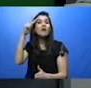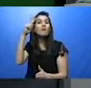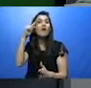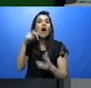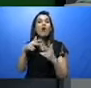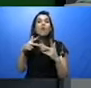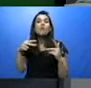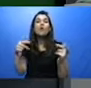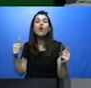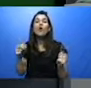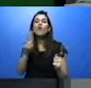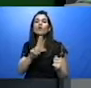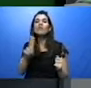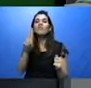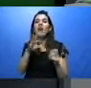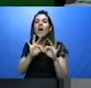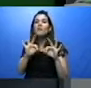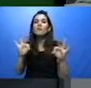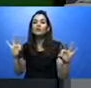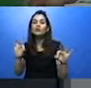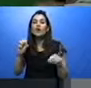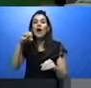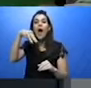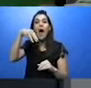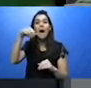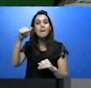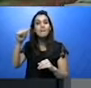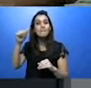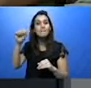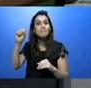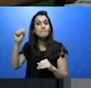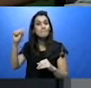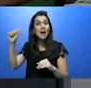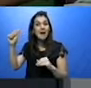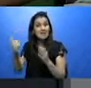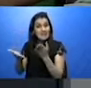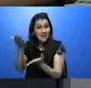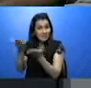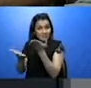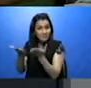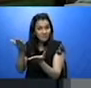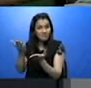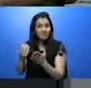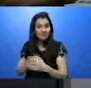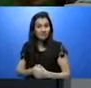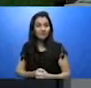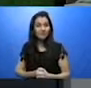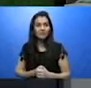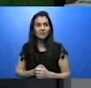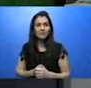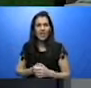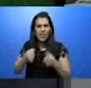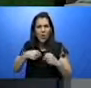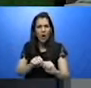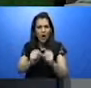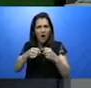outras? Unidades de medida de massa e comprimento. Professora, que massa é essa? Será que é a massa do pão?